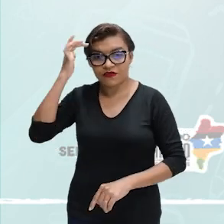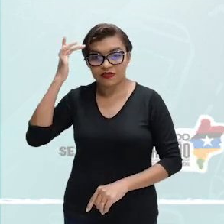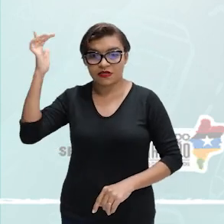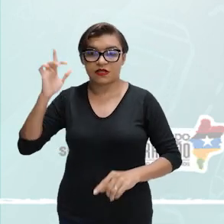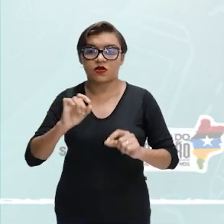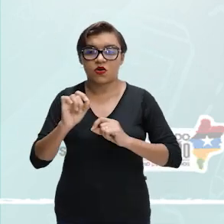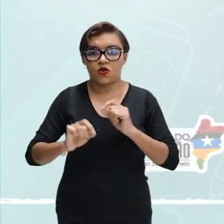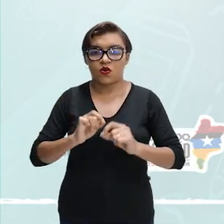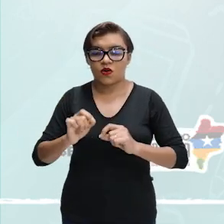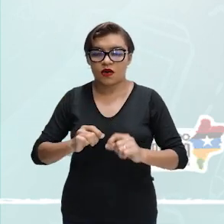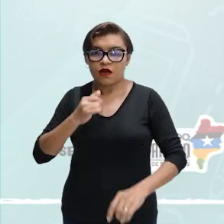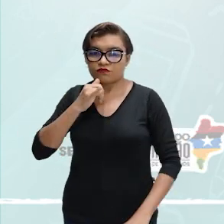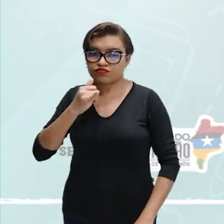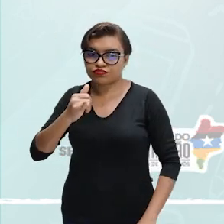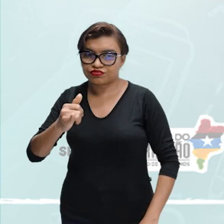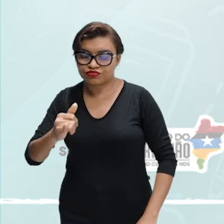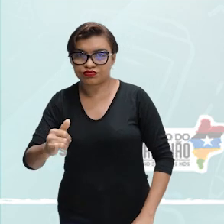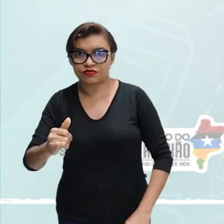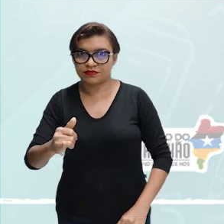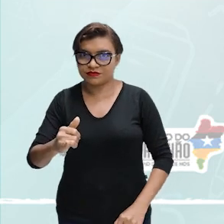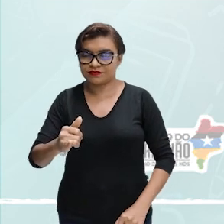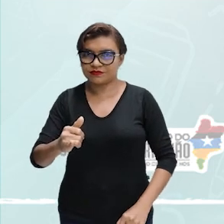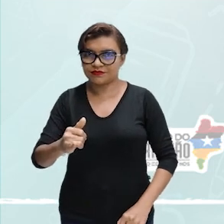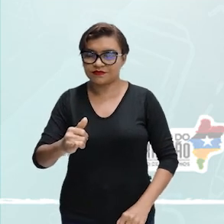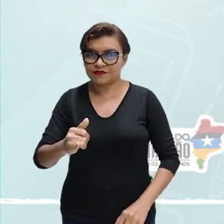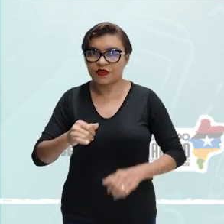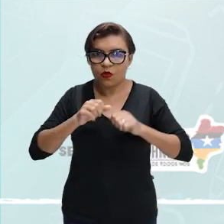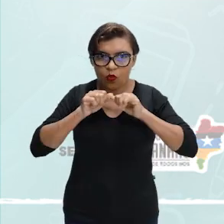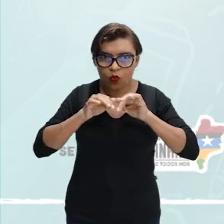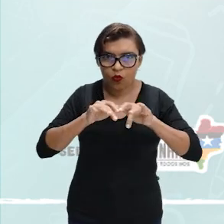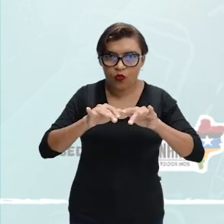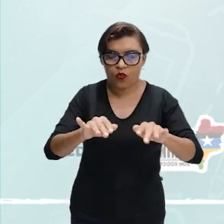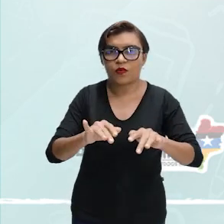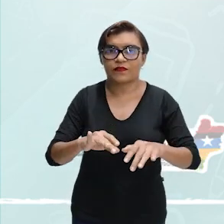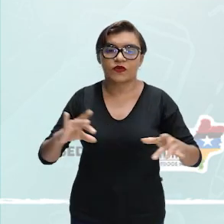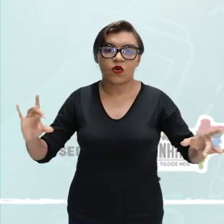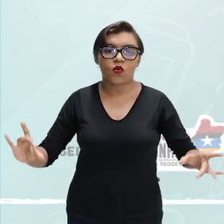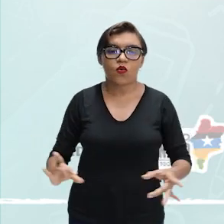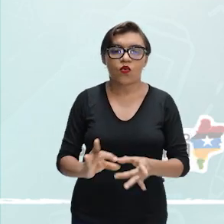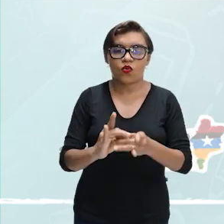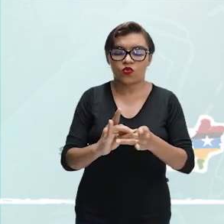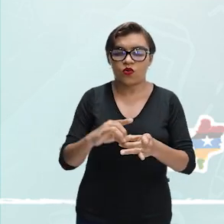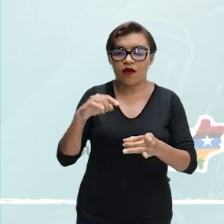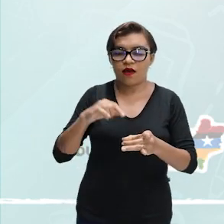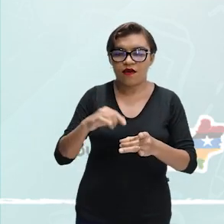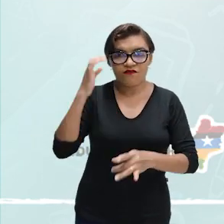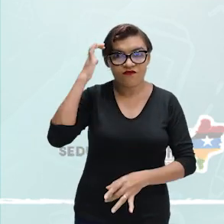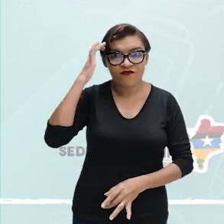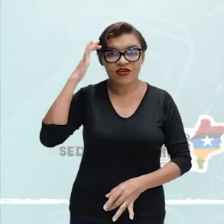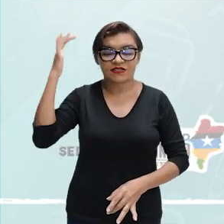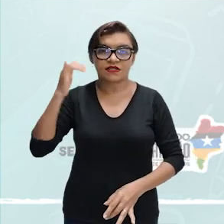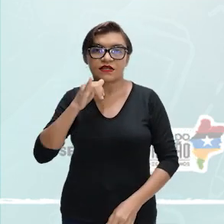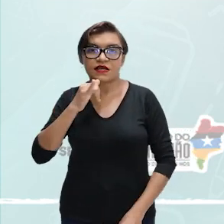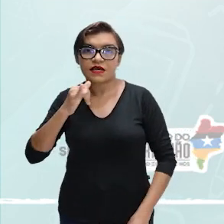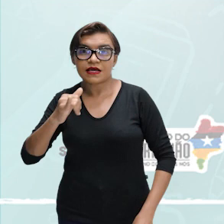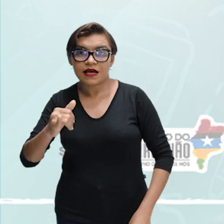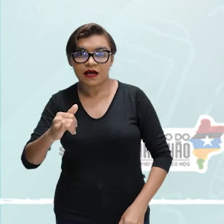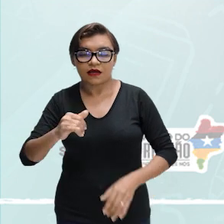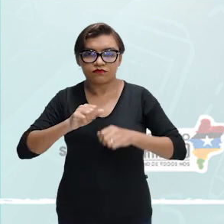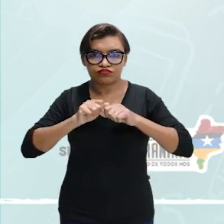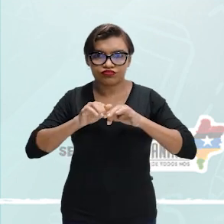fluxo de cargas elétricas. Okay? Então, os condutores, eles facilitam o fluxo de cargas elétricas.